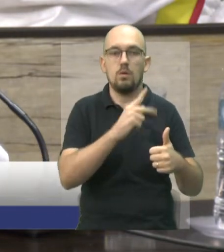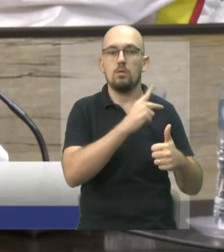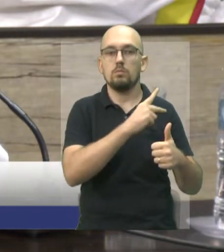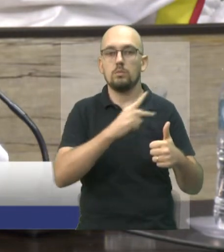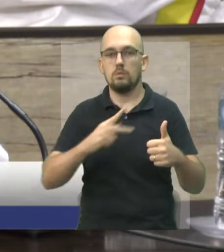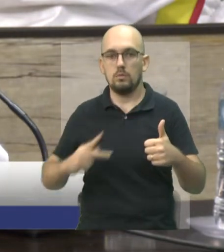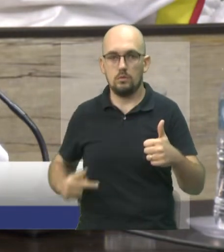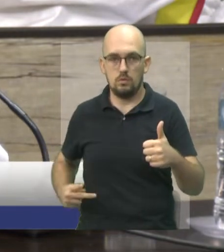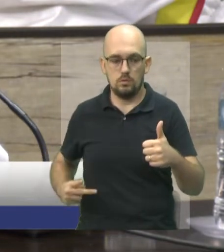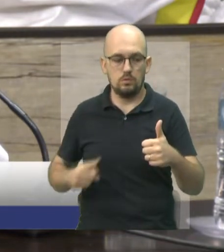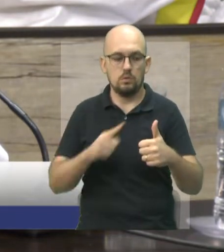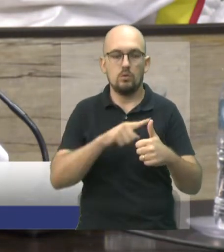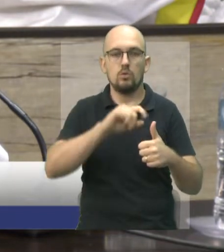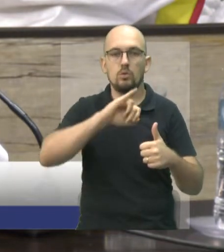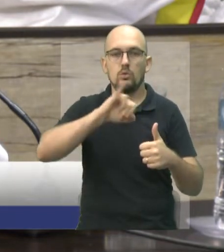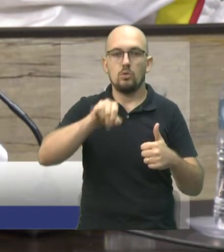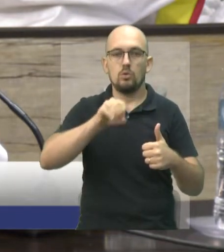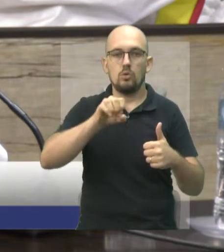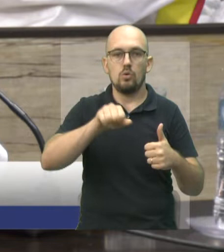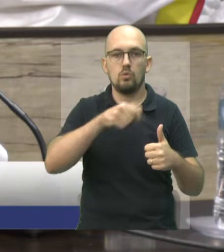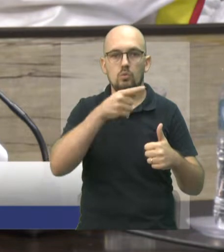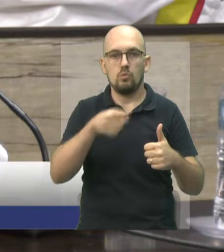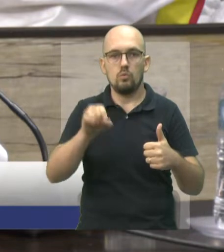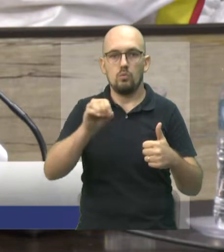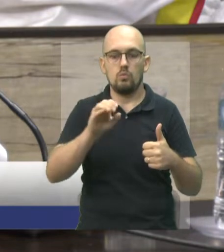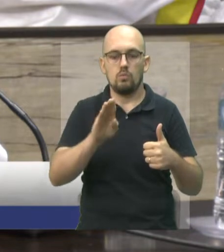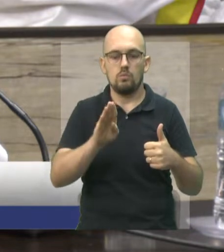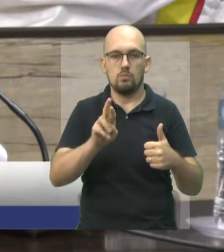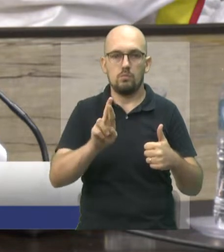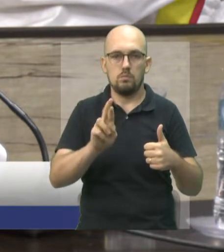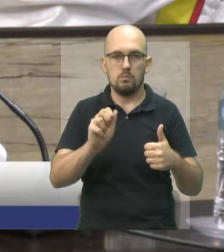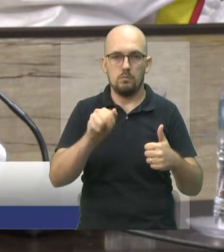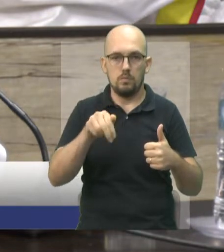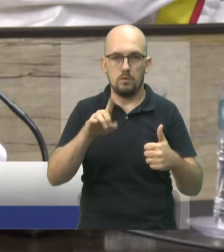Presidente, João Batista Brandão do Amaral.